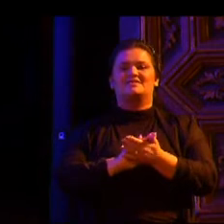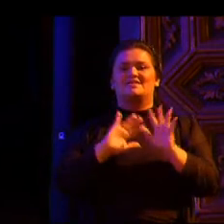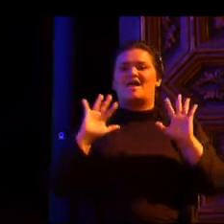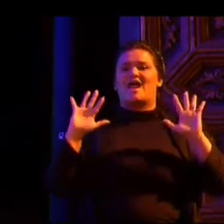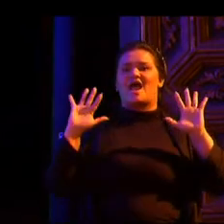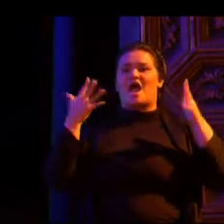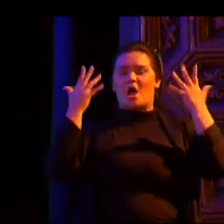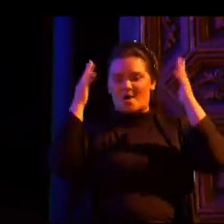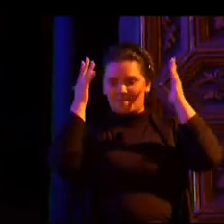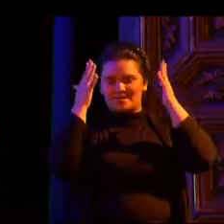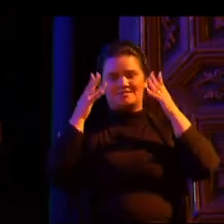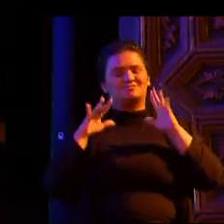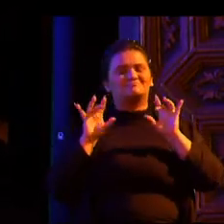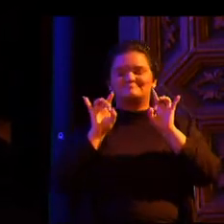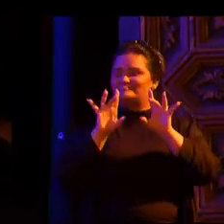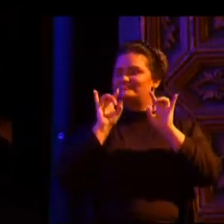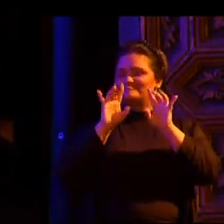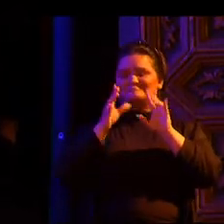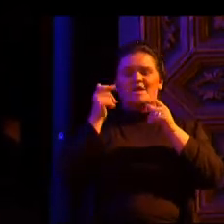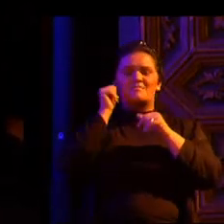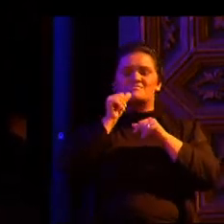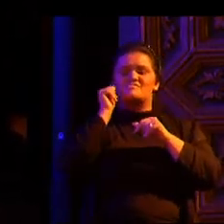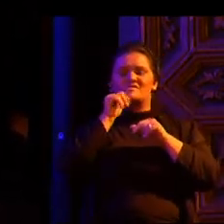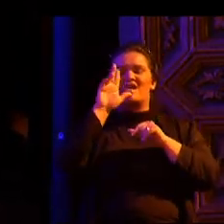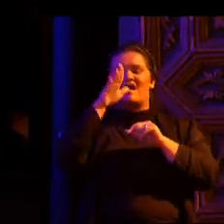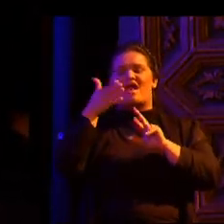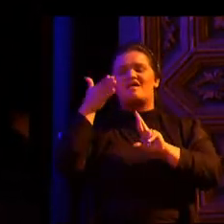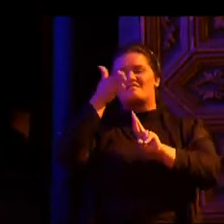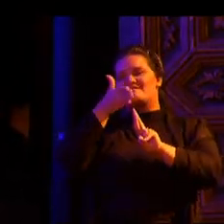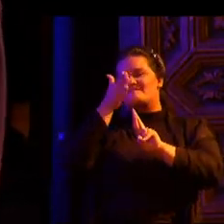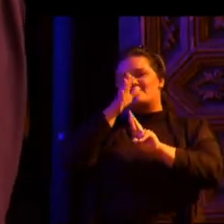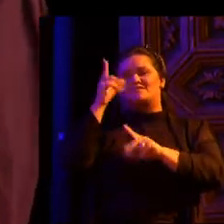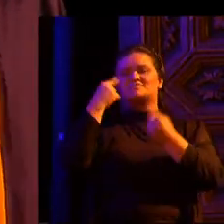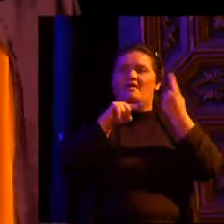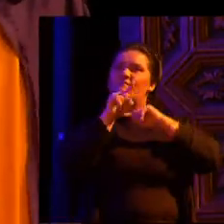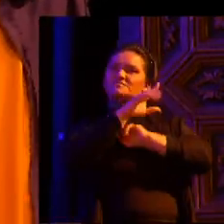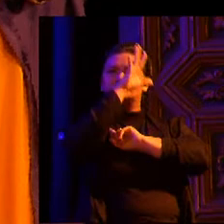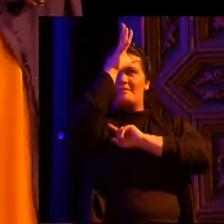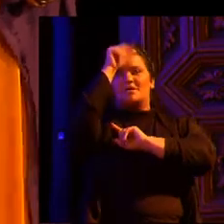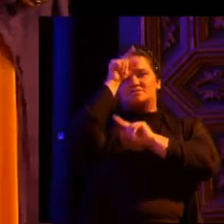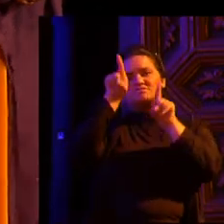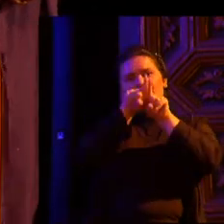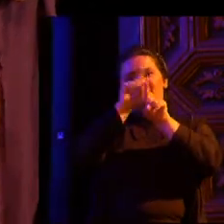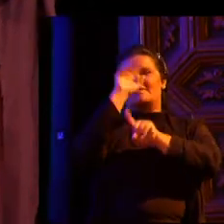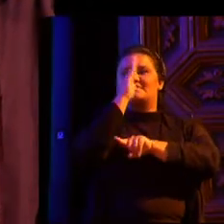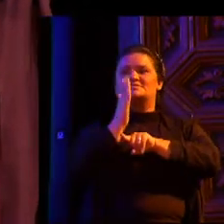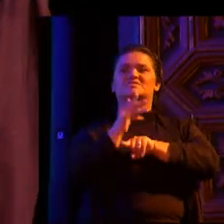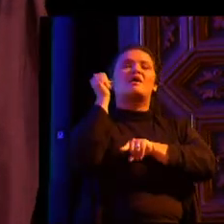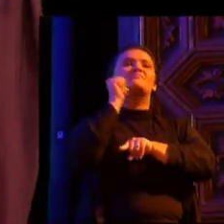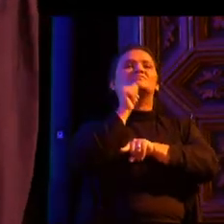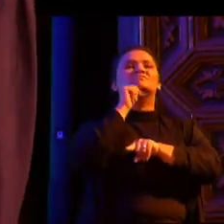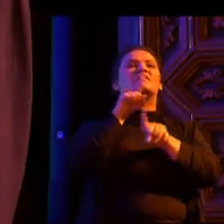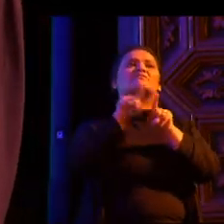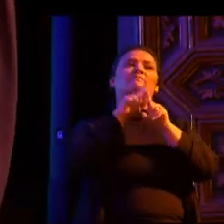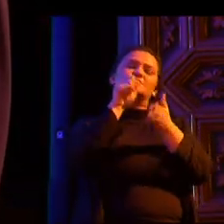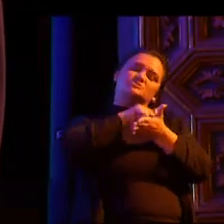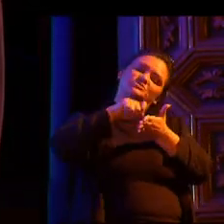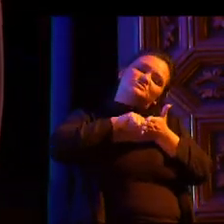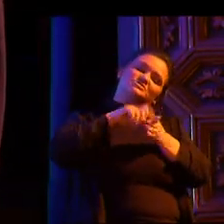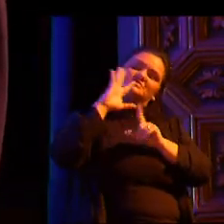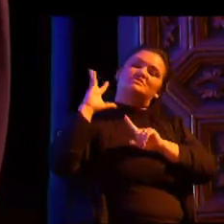que especial a uma mulher que é referência para a música amazônica e brasileira. Ela é uma cantora, compositora,